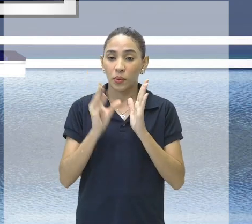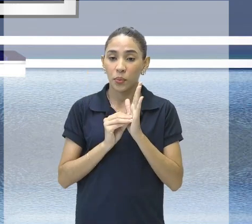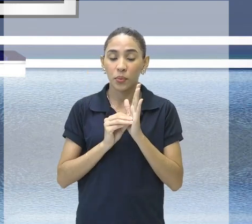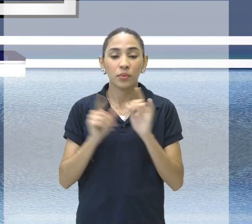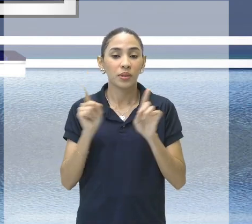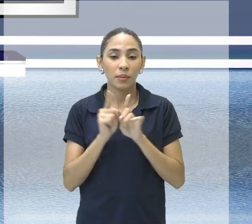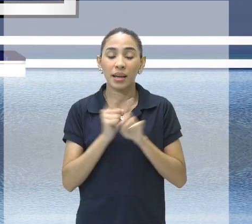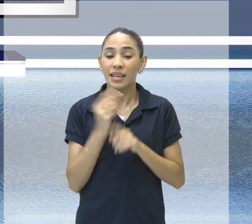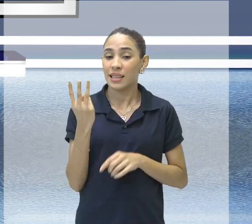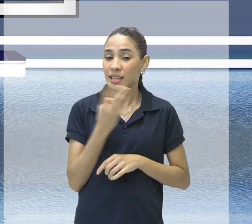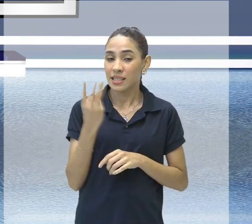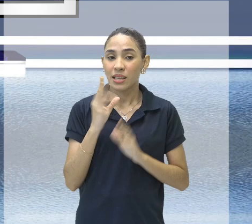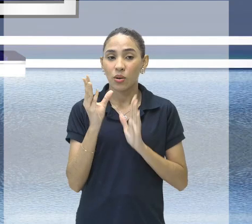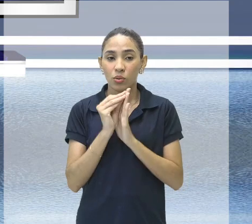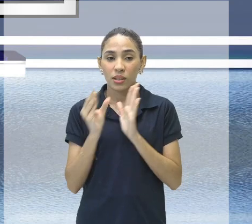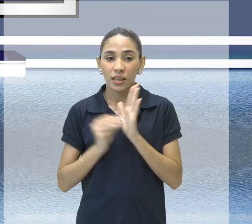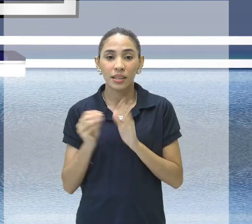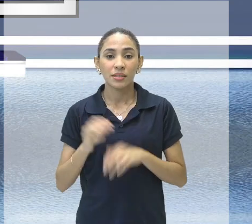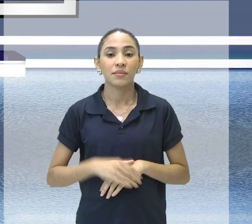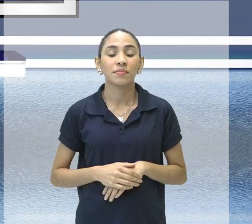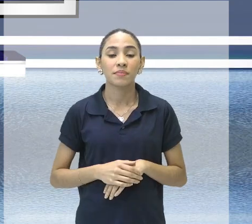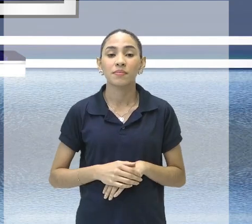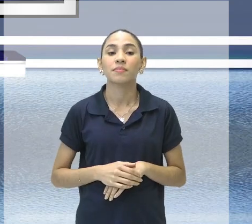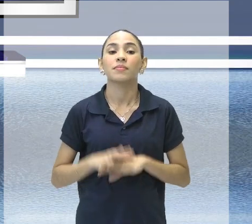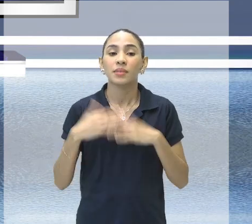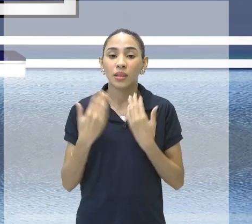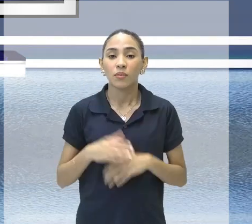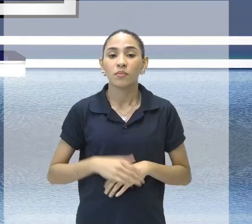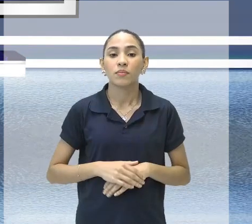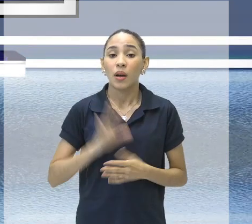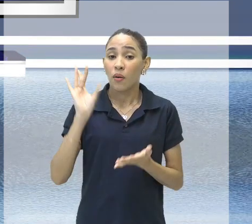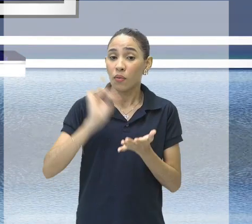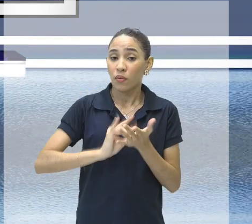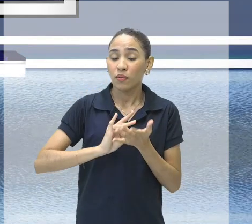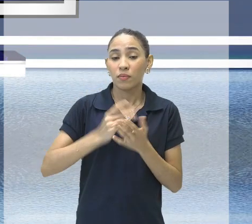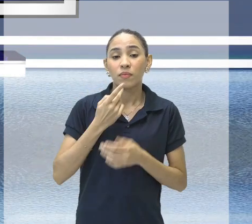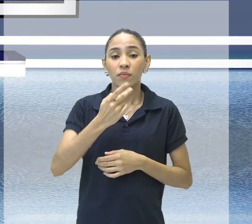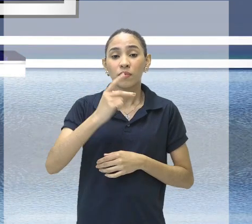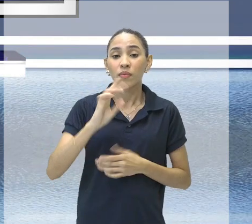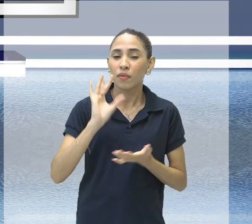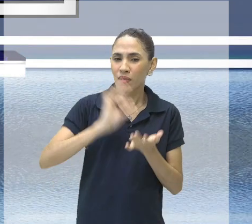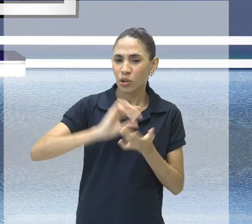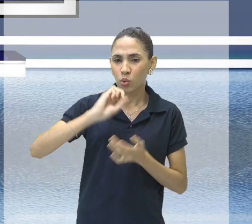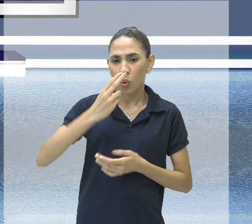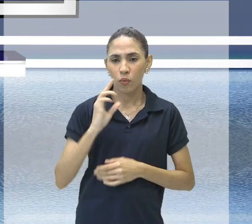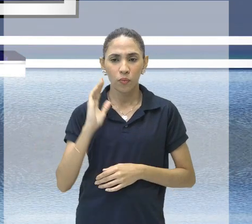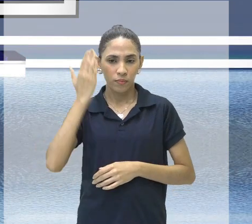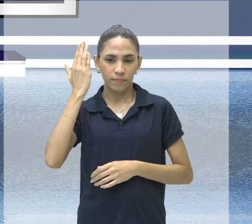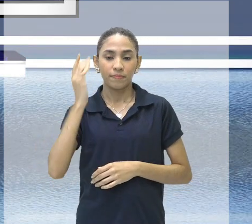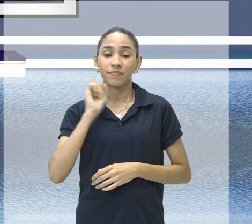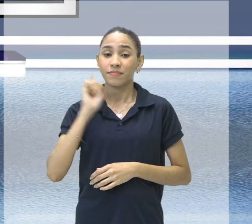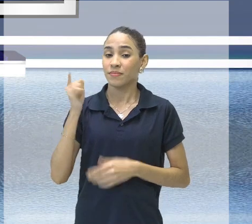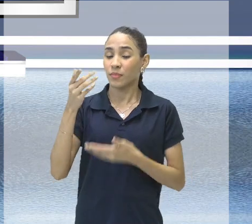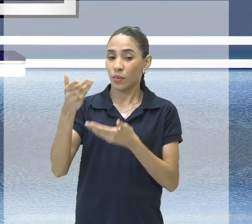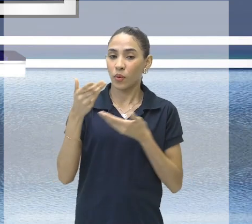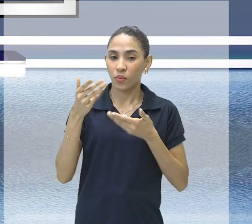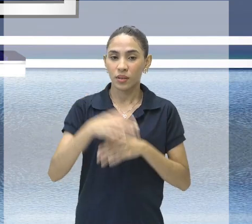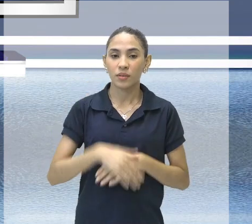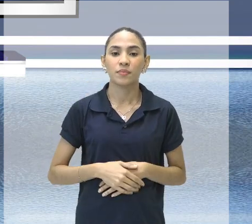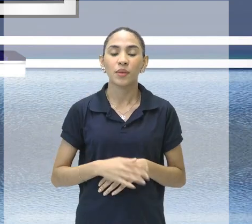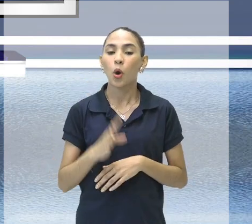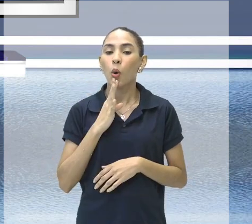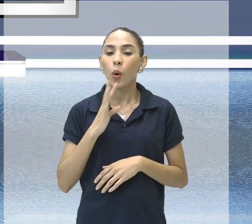né, da nossa terceira unidade. Vamos falar, então, de fato fake, né? Eu pergunto a vocês, convido a vocês, então,